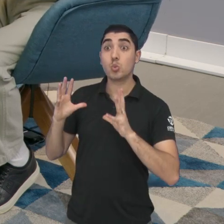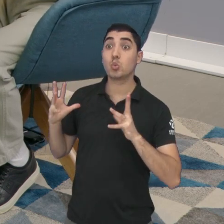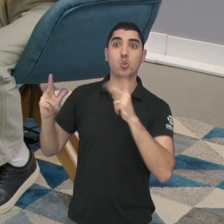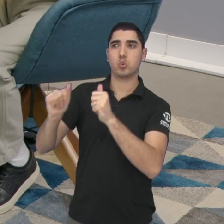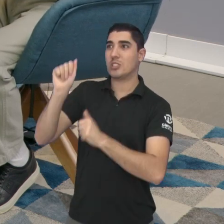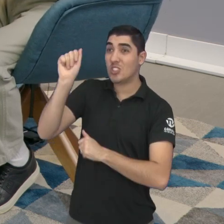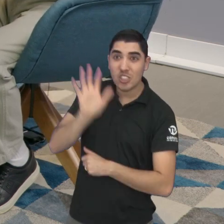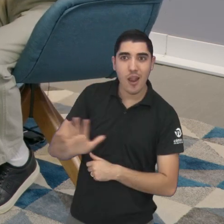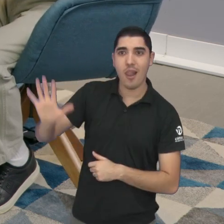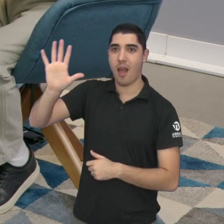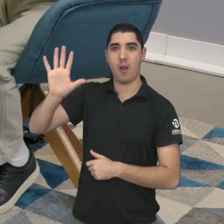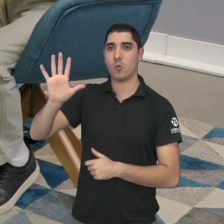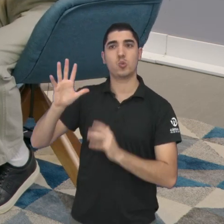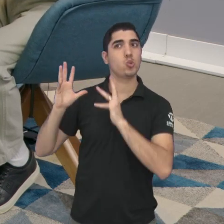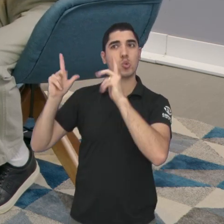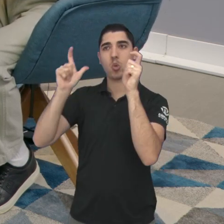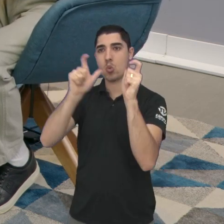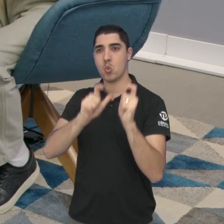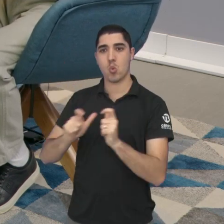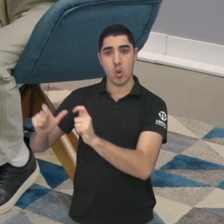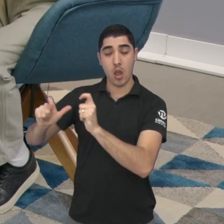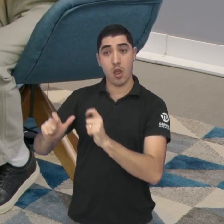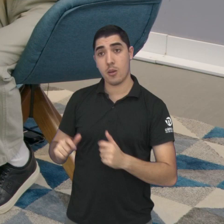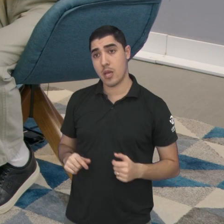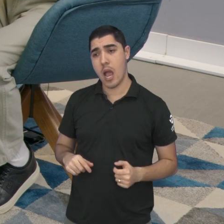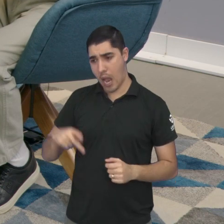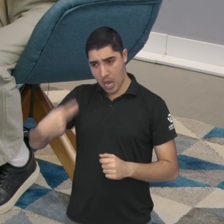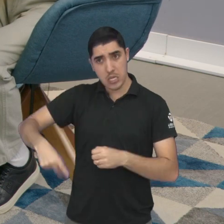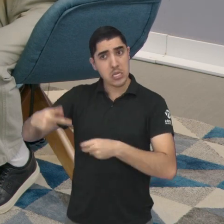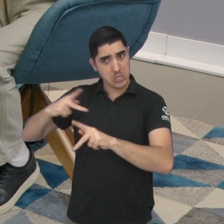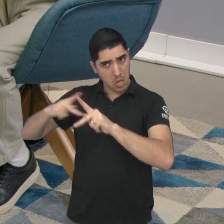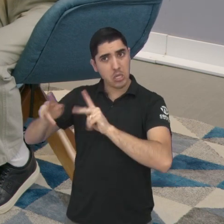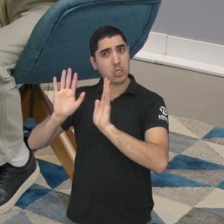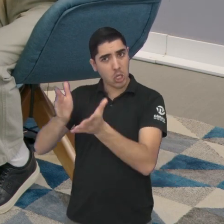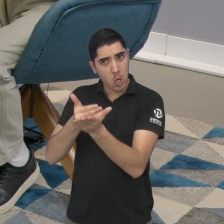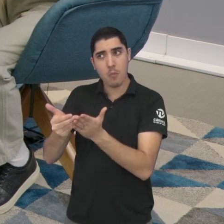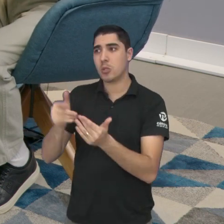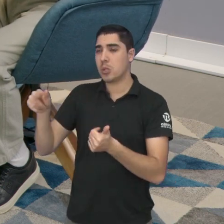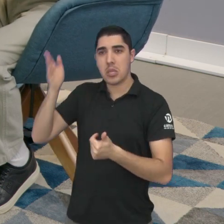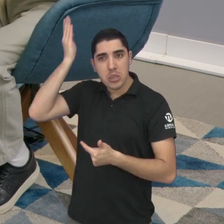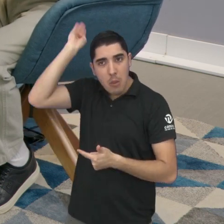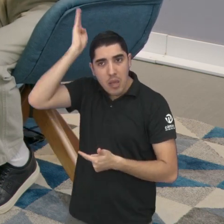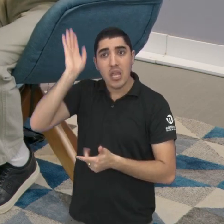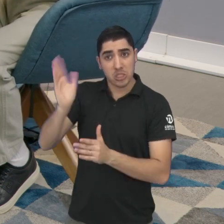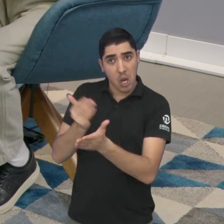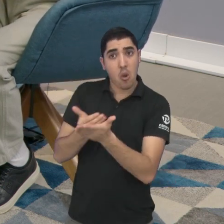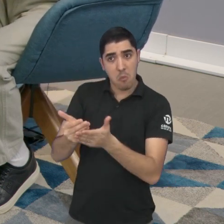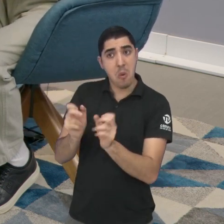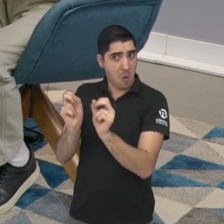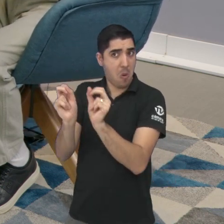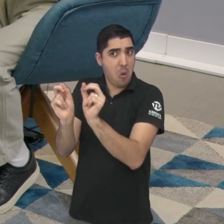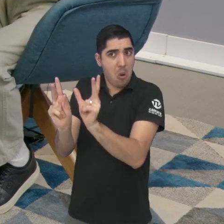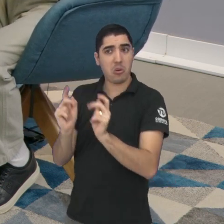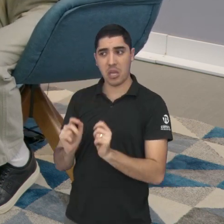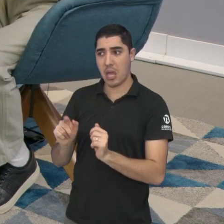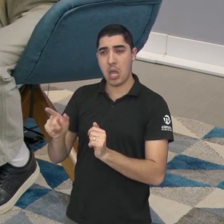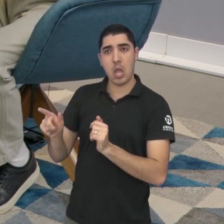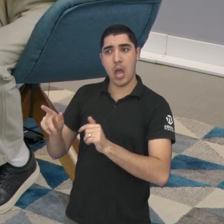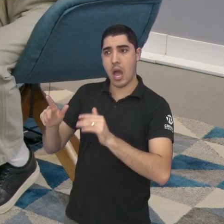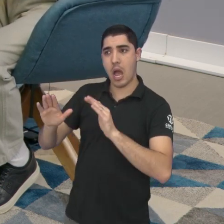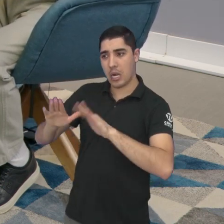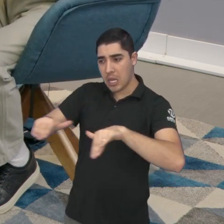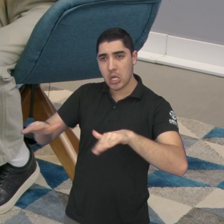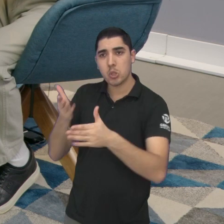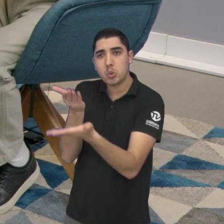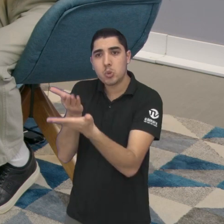tem que ser em tudo quanto é lugar. Exatamente. Aqui já se faz, até São José dos Campos, Taubaté, você até tem isso. Aí a criança estuda de manhã.